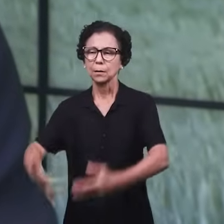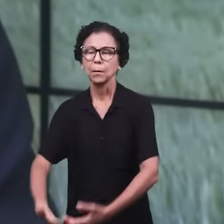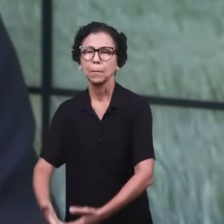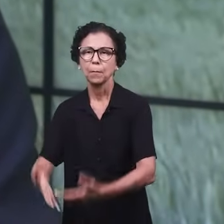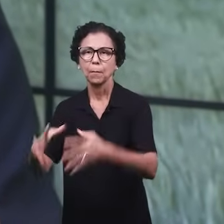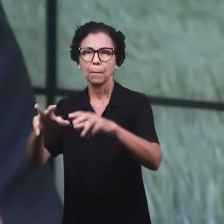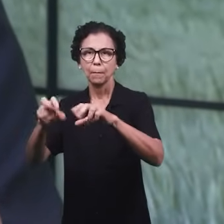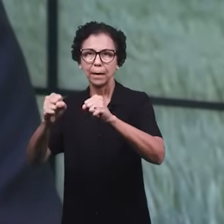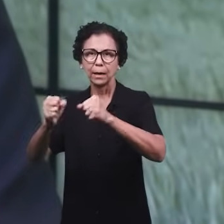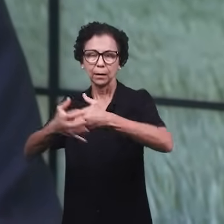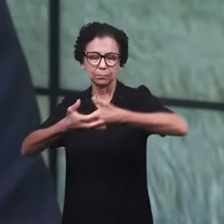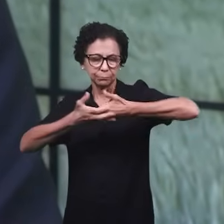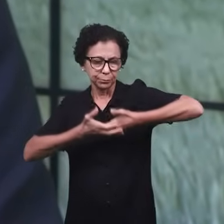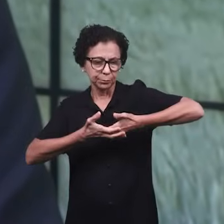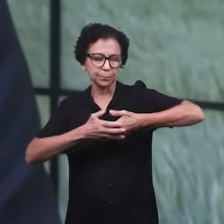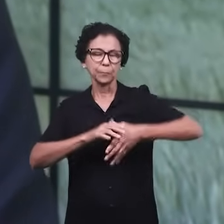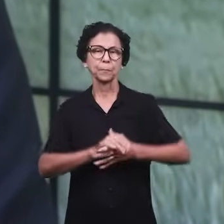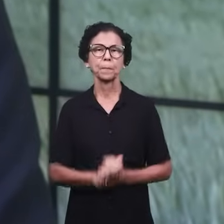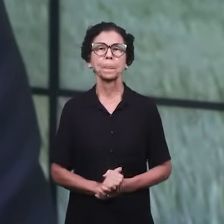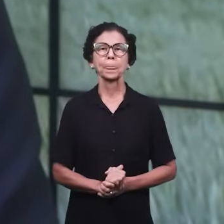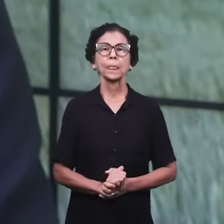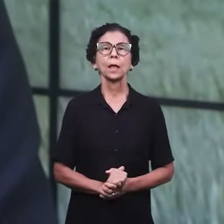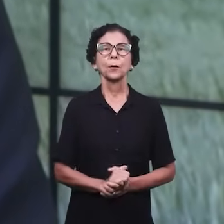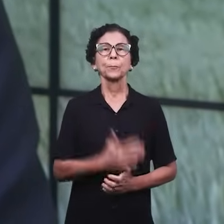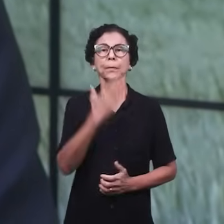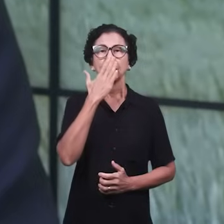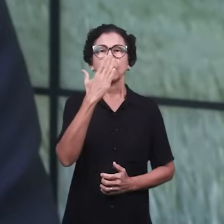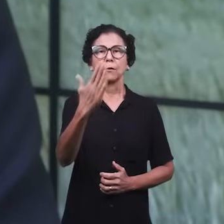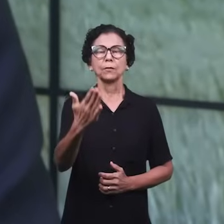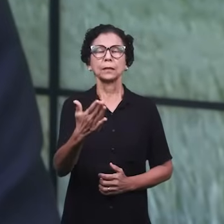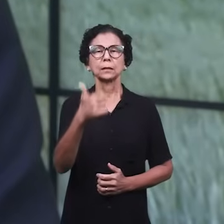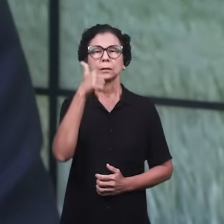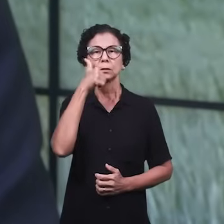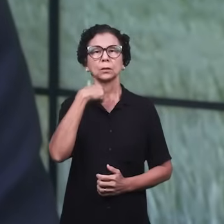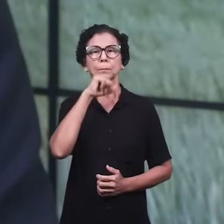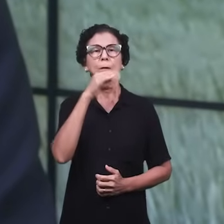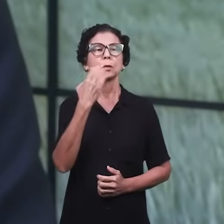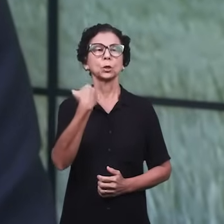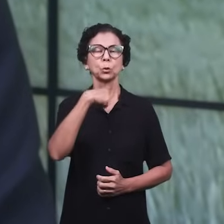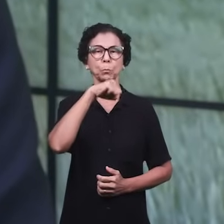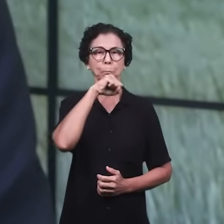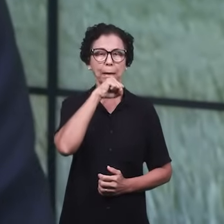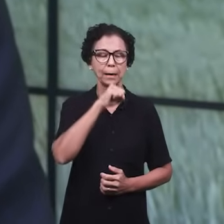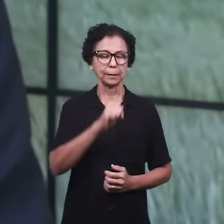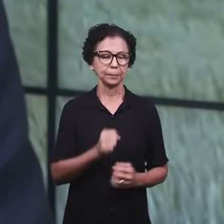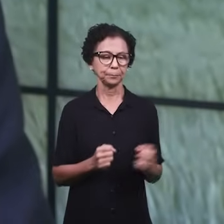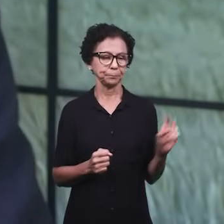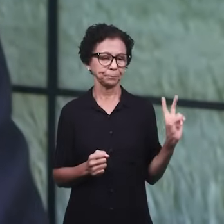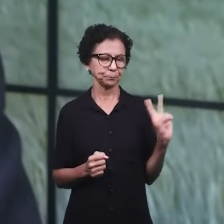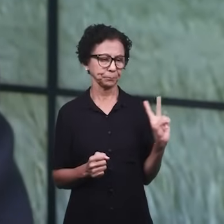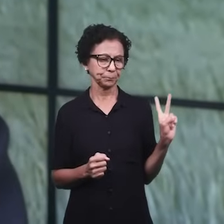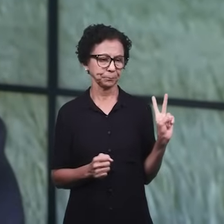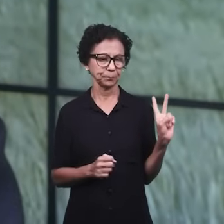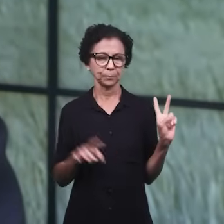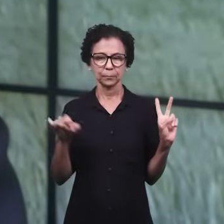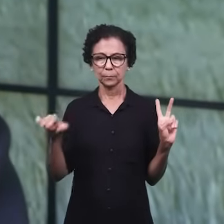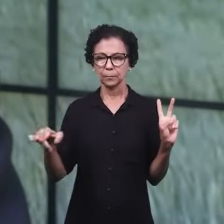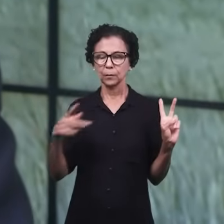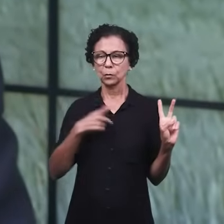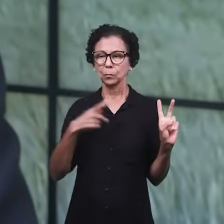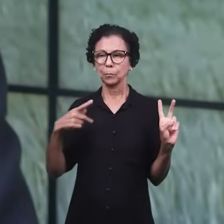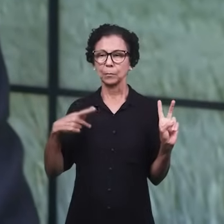a o casal à frente o pastor pode tomar a criança nos braços e ele consagra ao